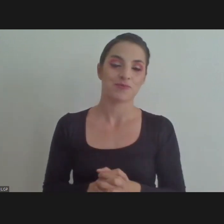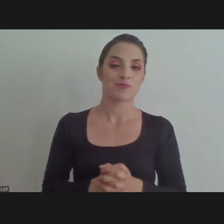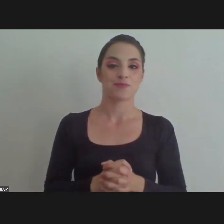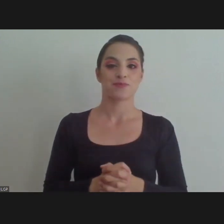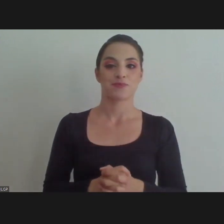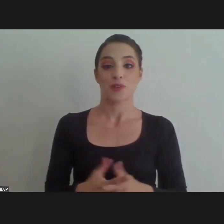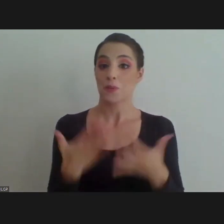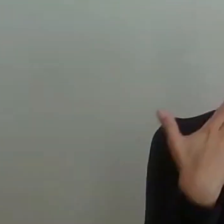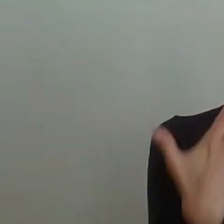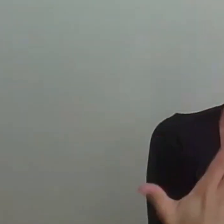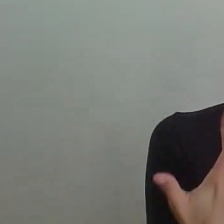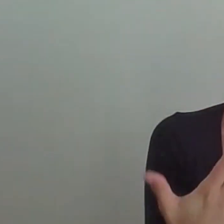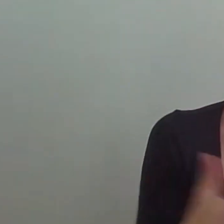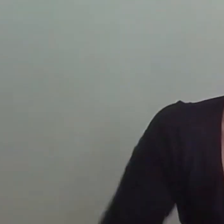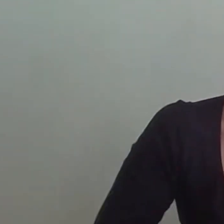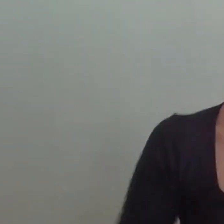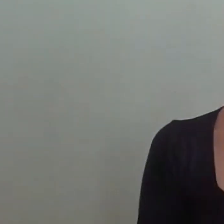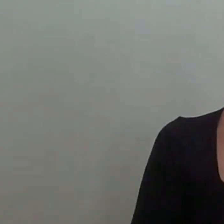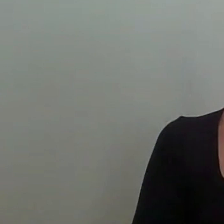Obrigada.